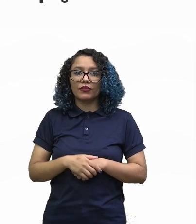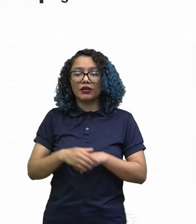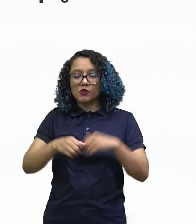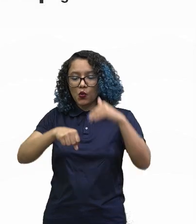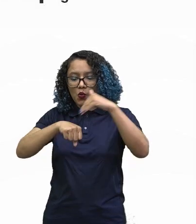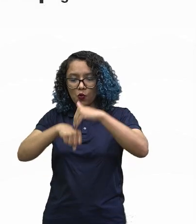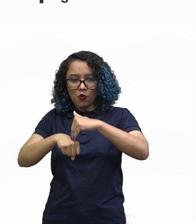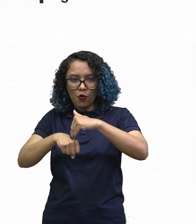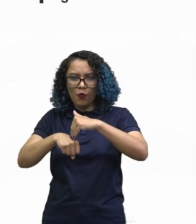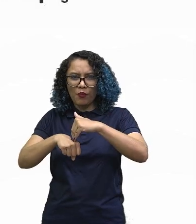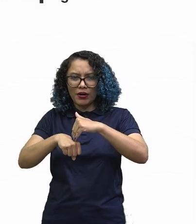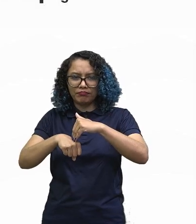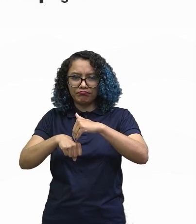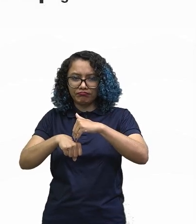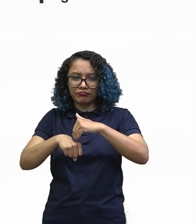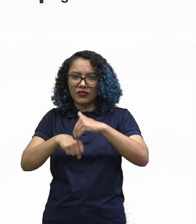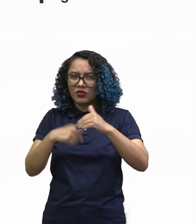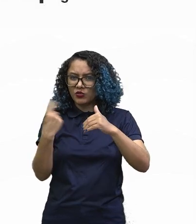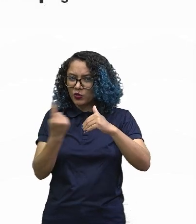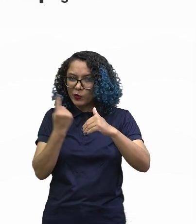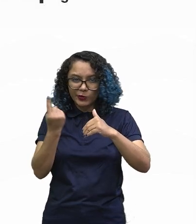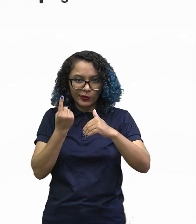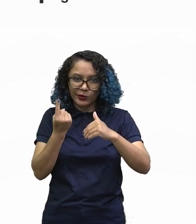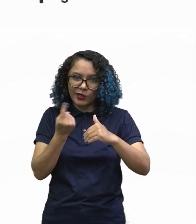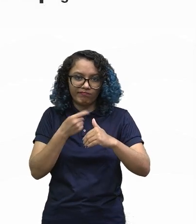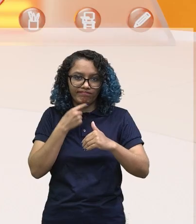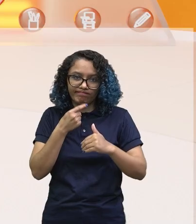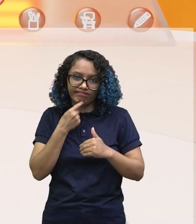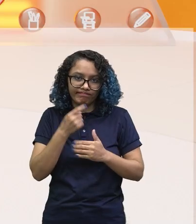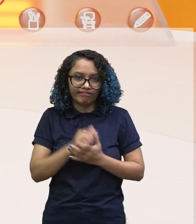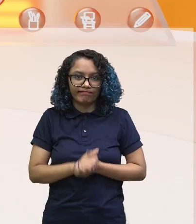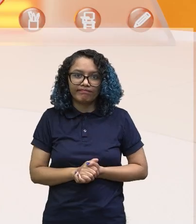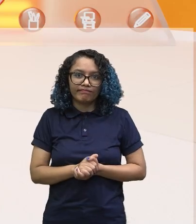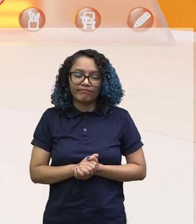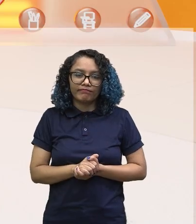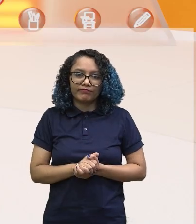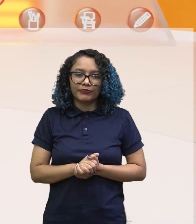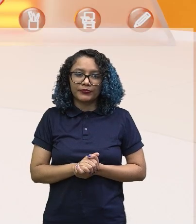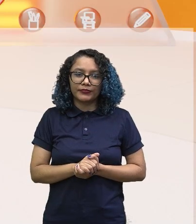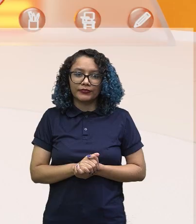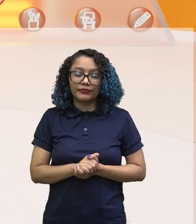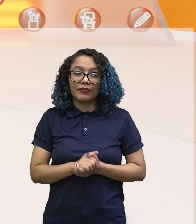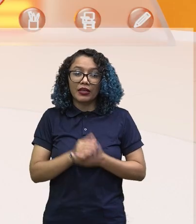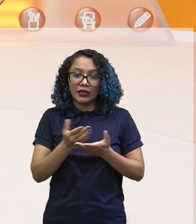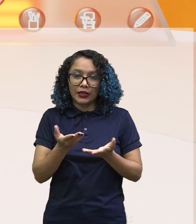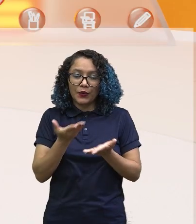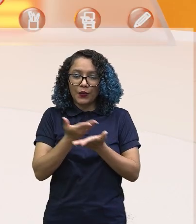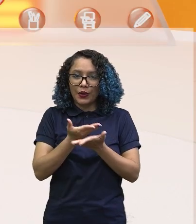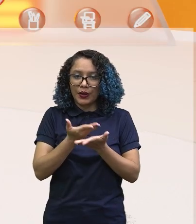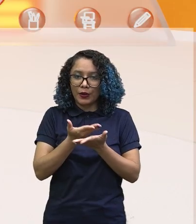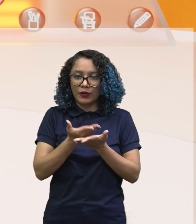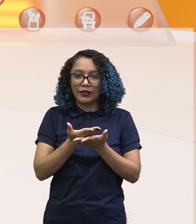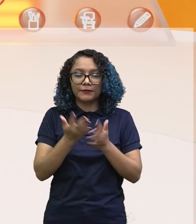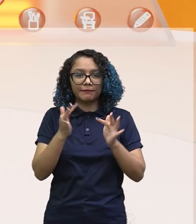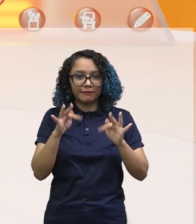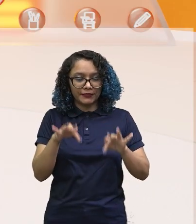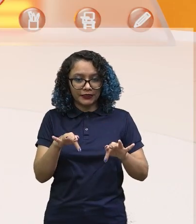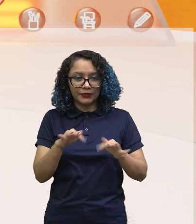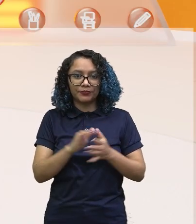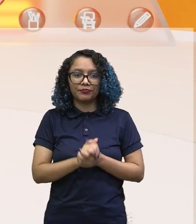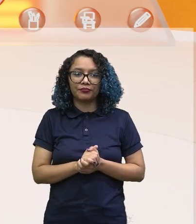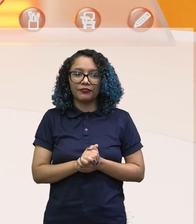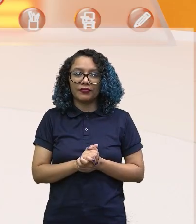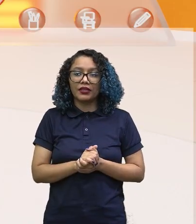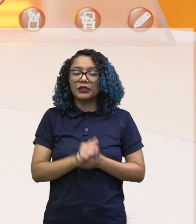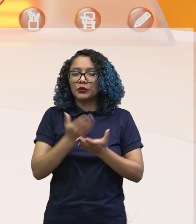culpa, né, solitária da guerra. E assim finalizamos, né, e